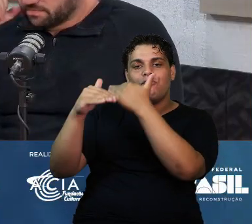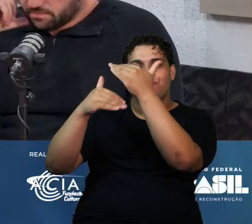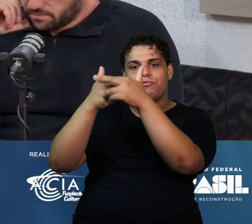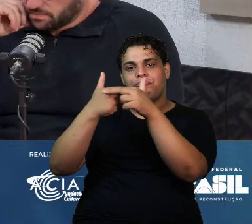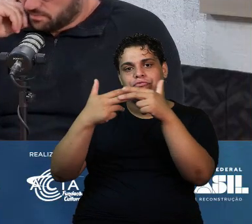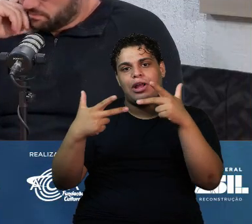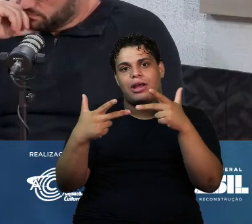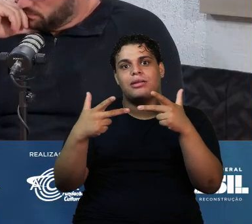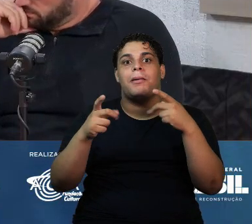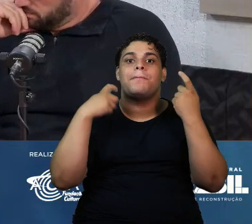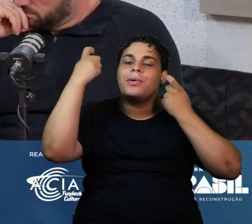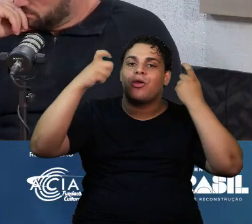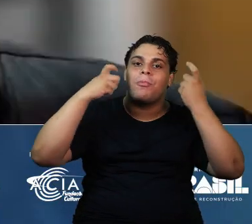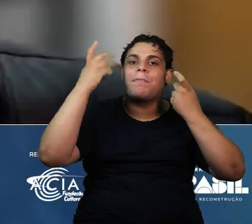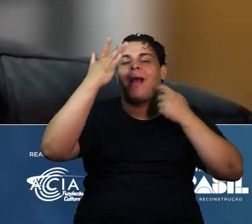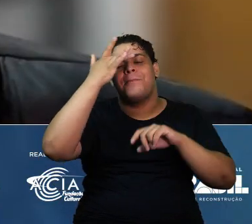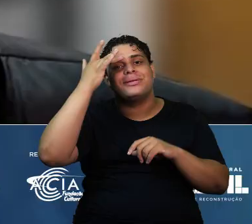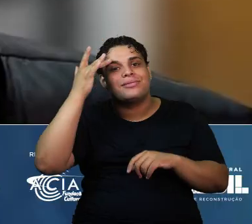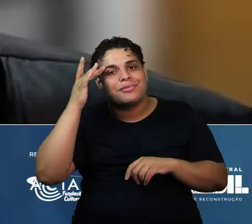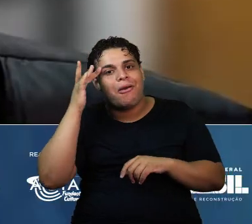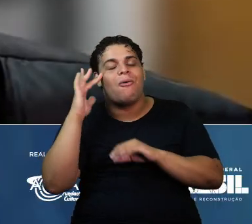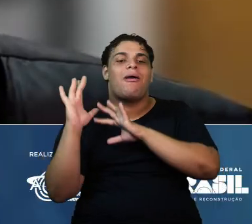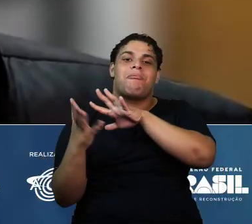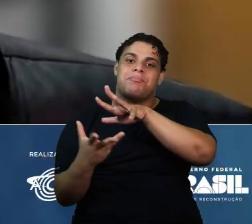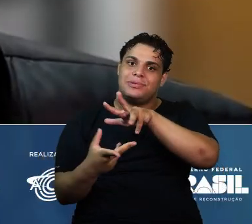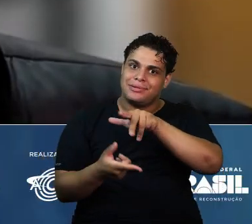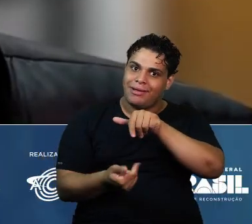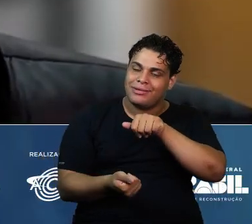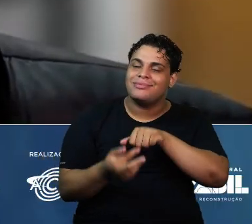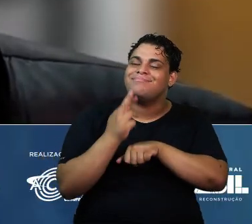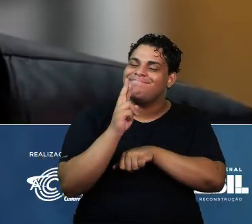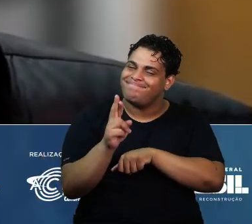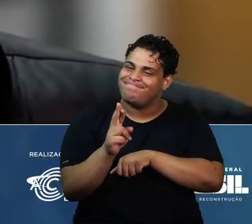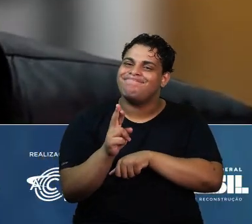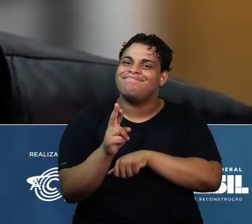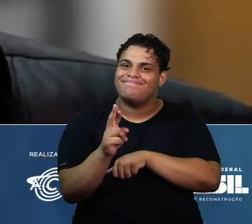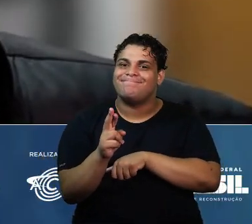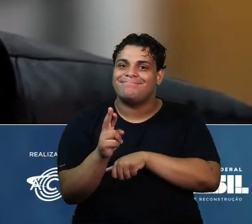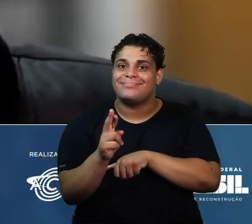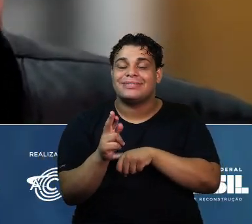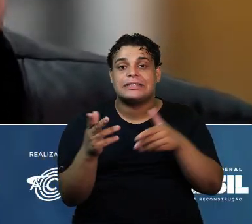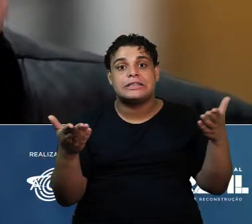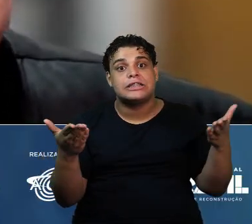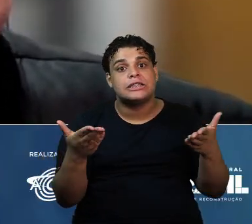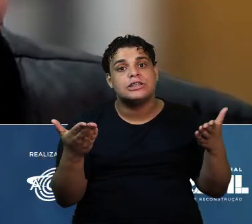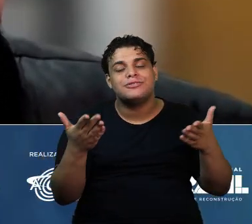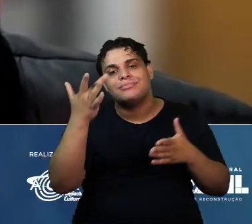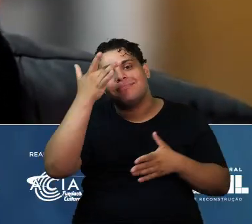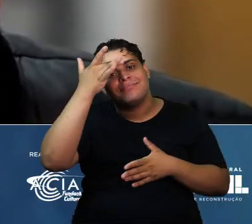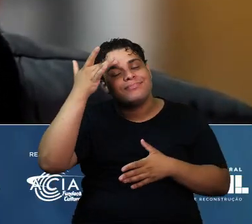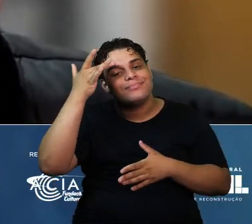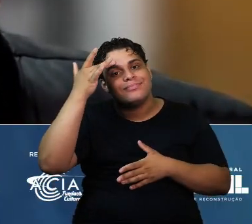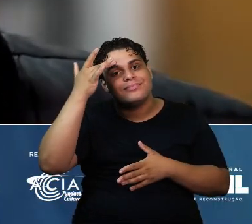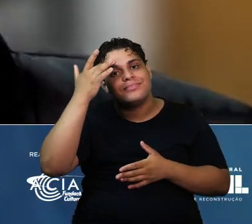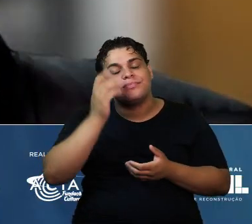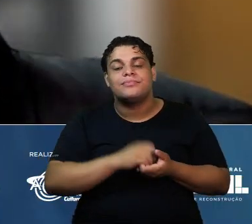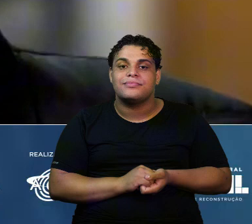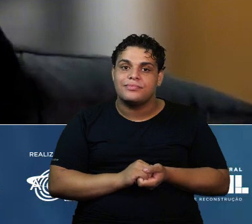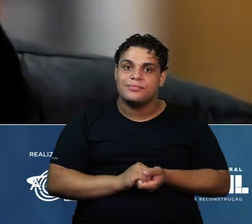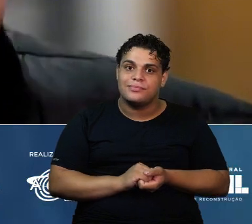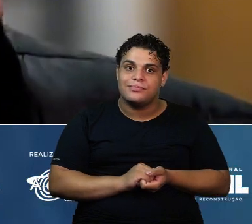com as pessoas, com o ambiente e com as respostas que a gente dá. Então, em pessoas, a gente está